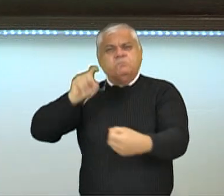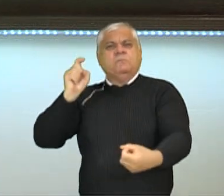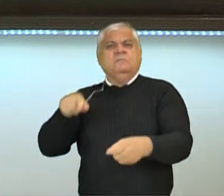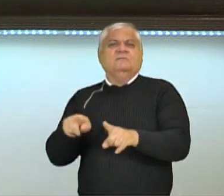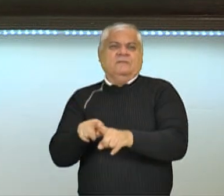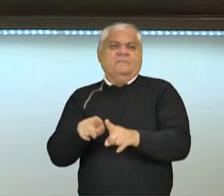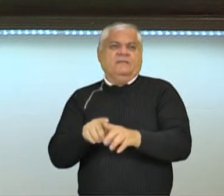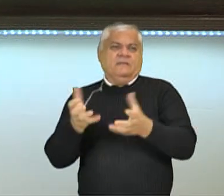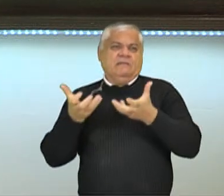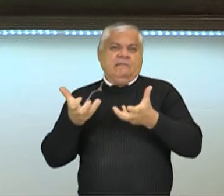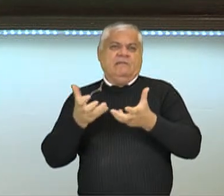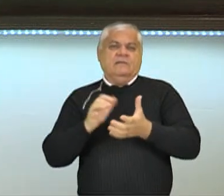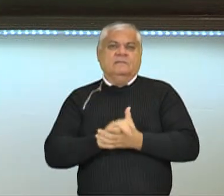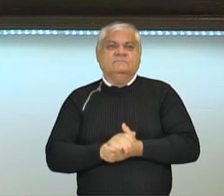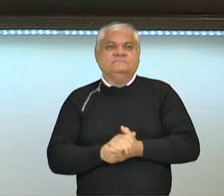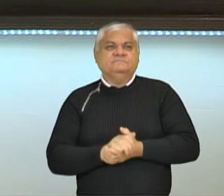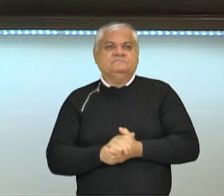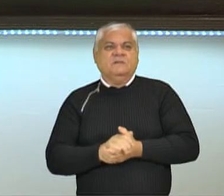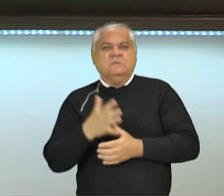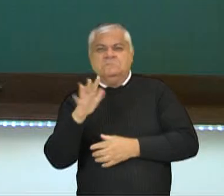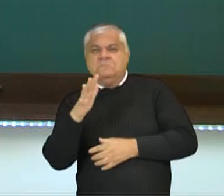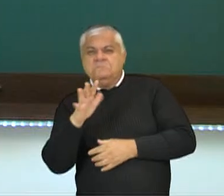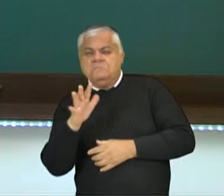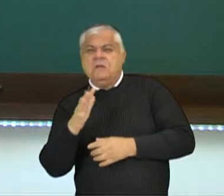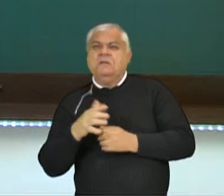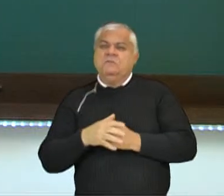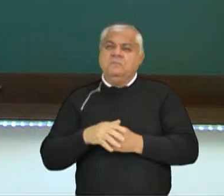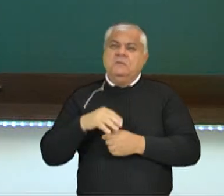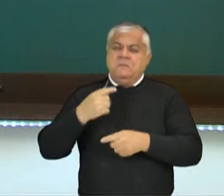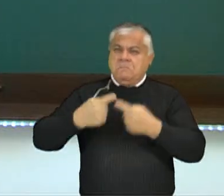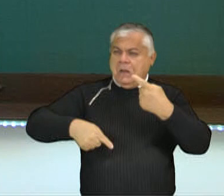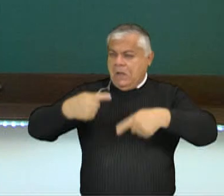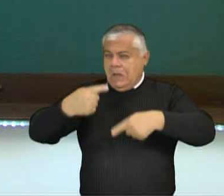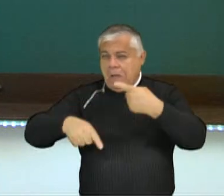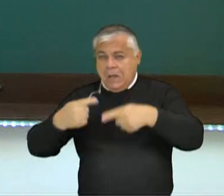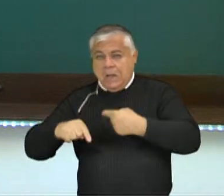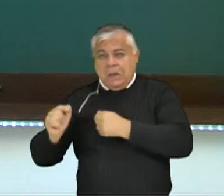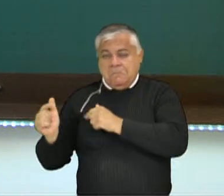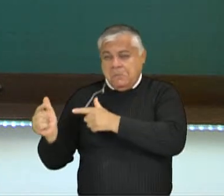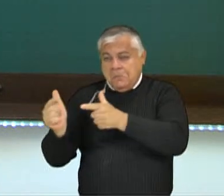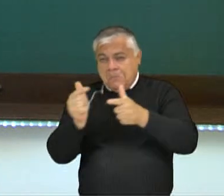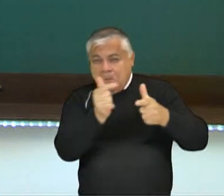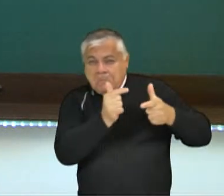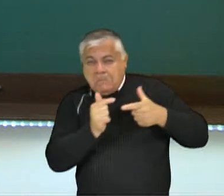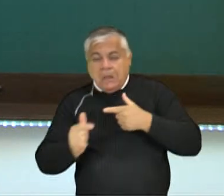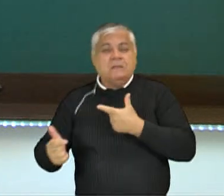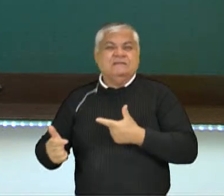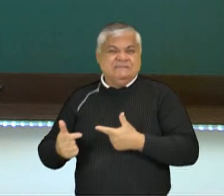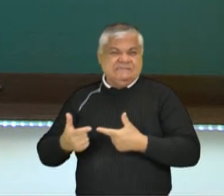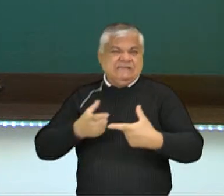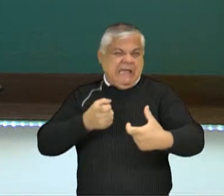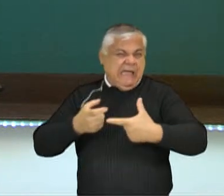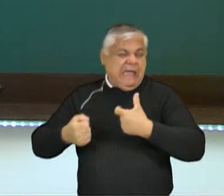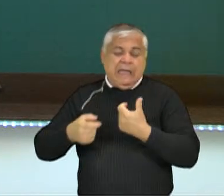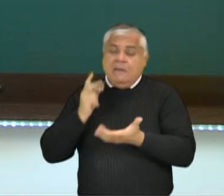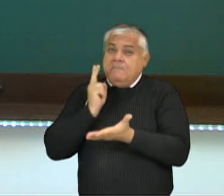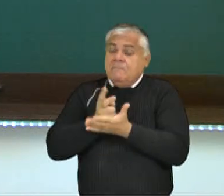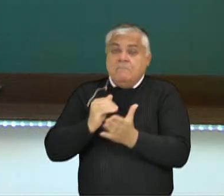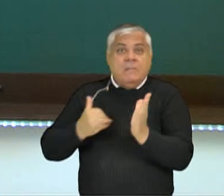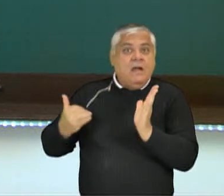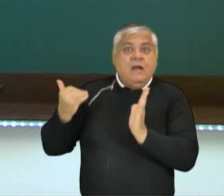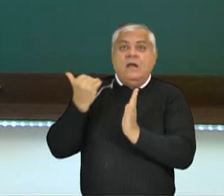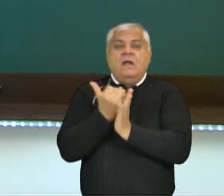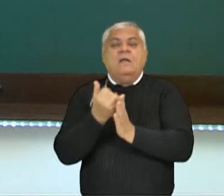croatas. Isso foi obtido através de conflito armado. Nós temos outras formas de disputa